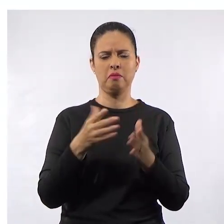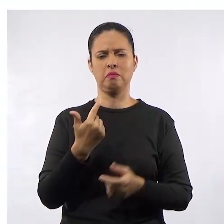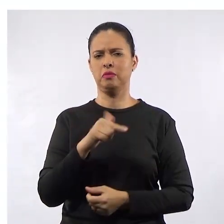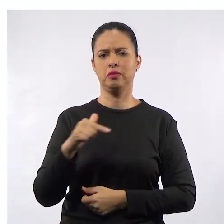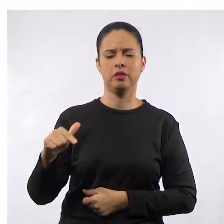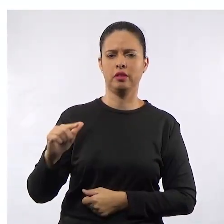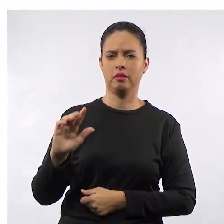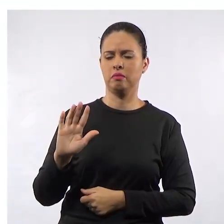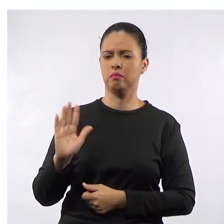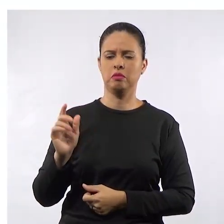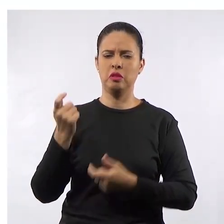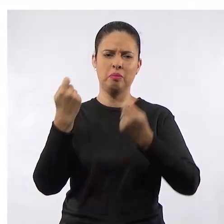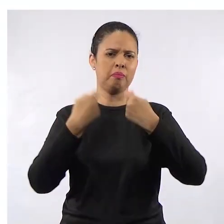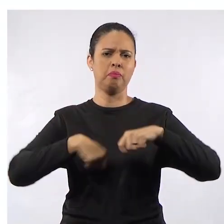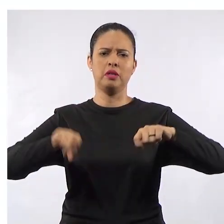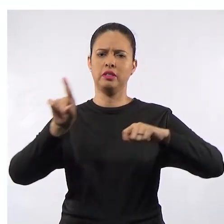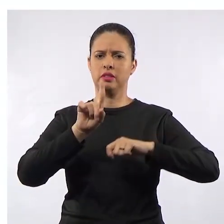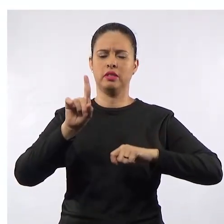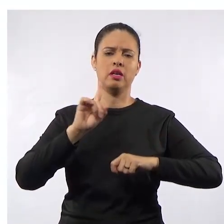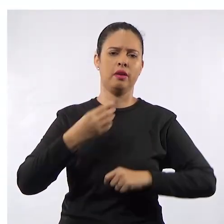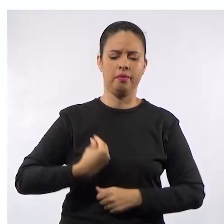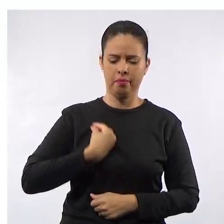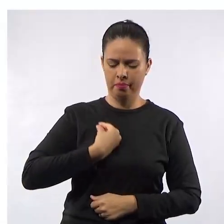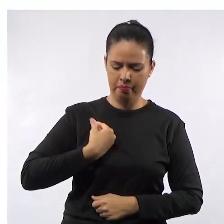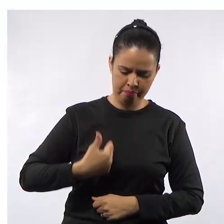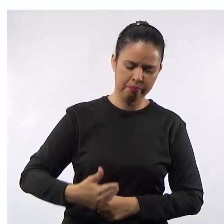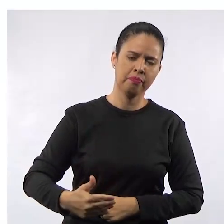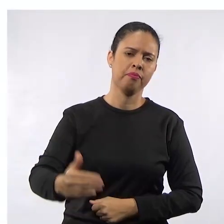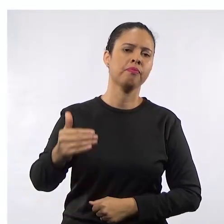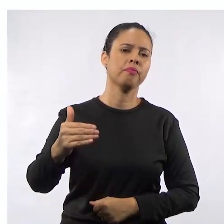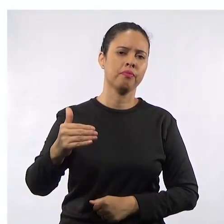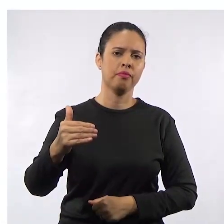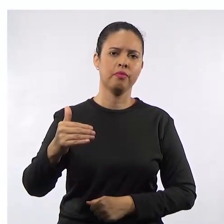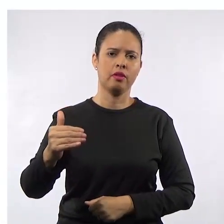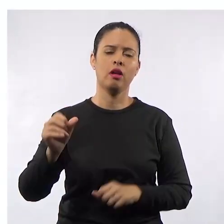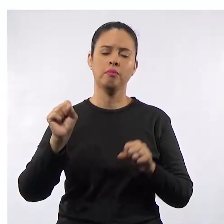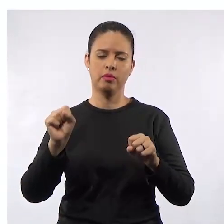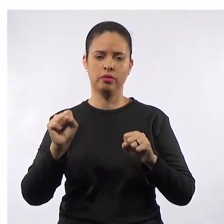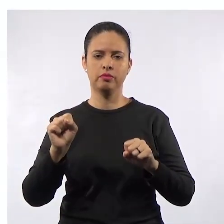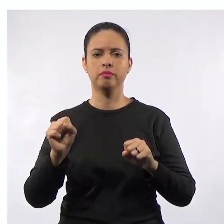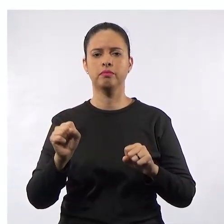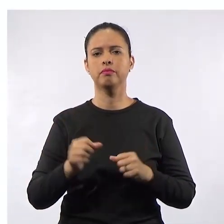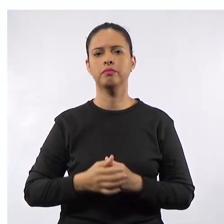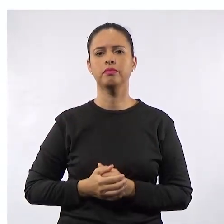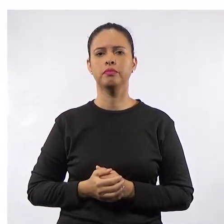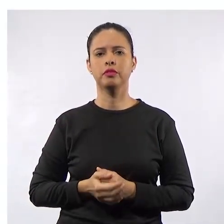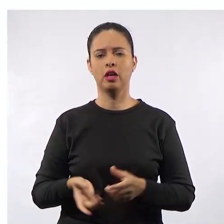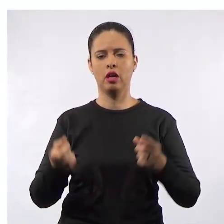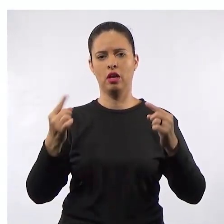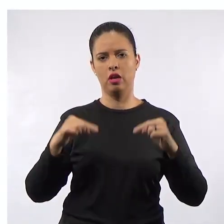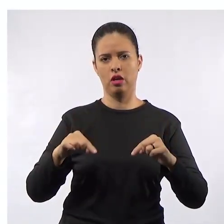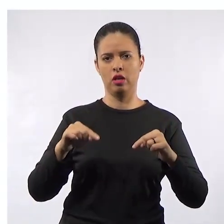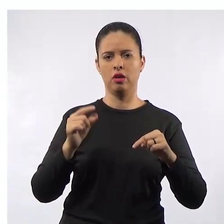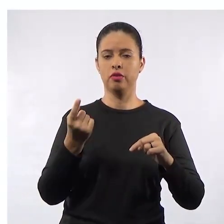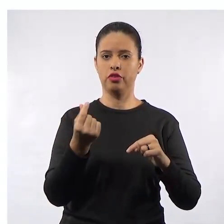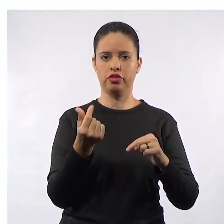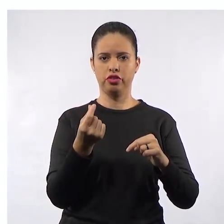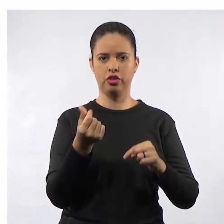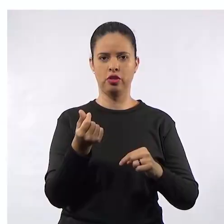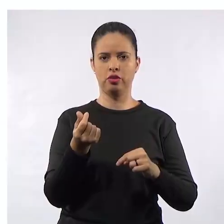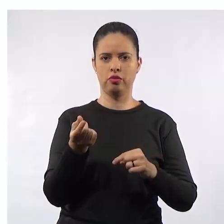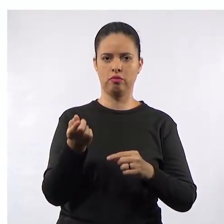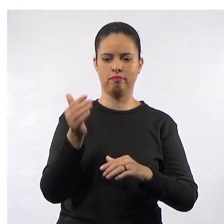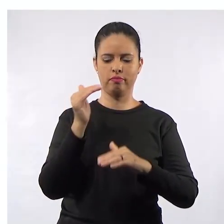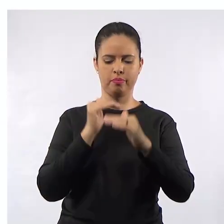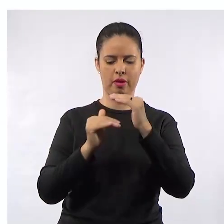já não tem mais condições de exercer então também pode ser um motivo a falência é